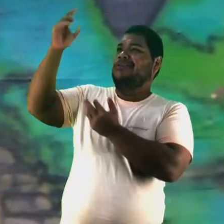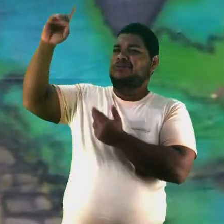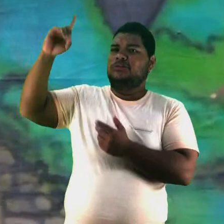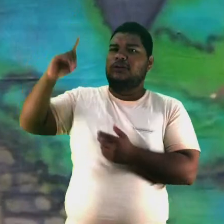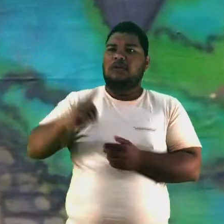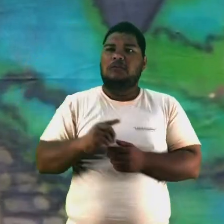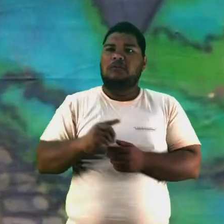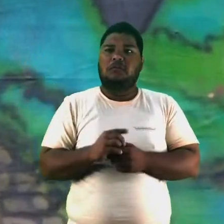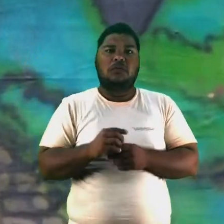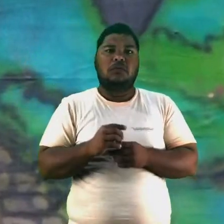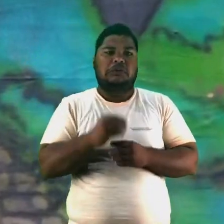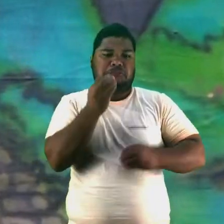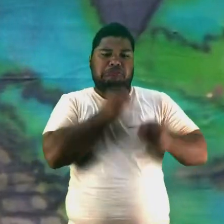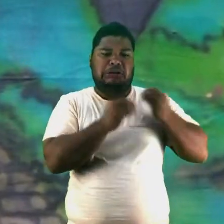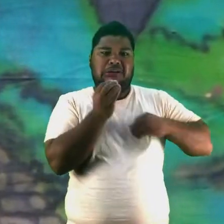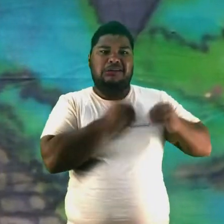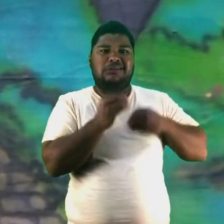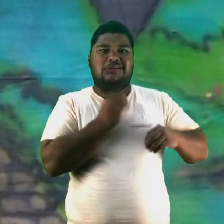pecado.